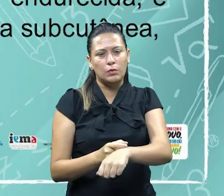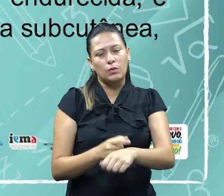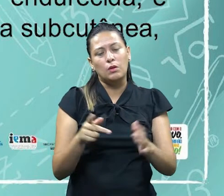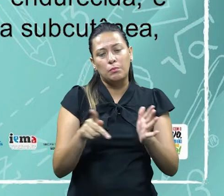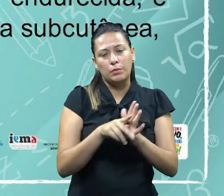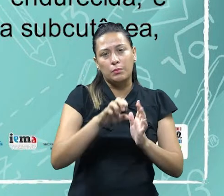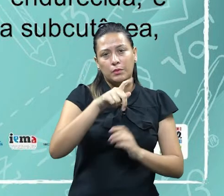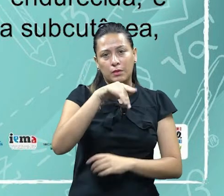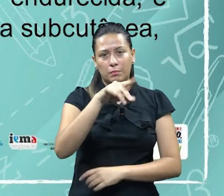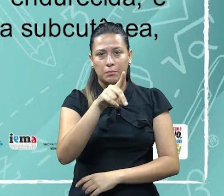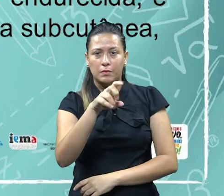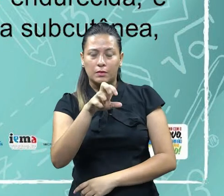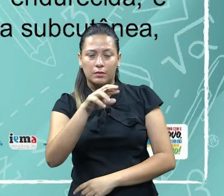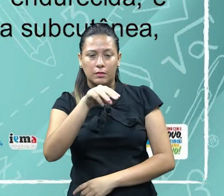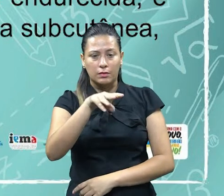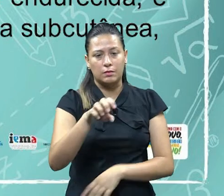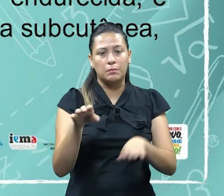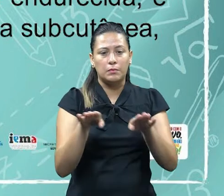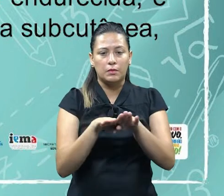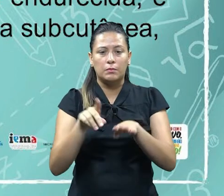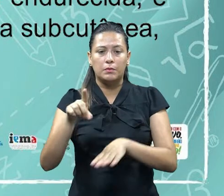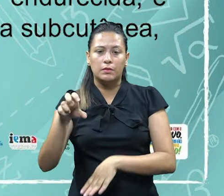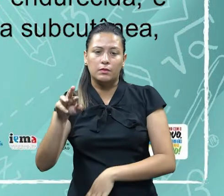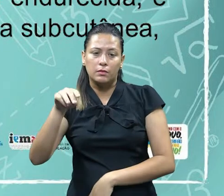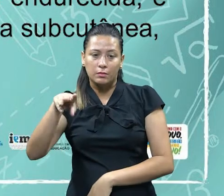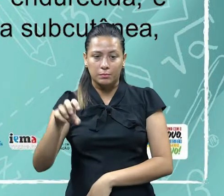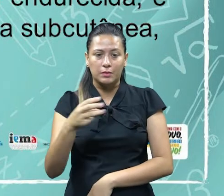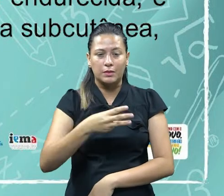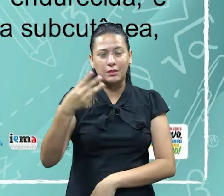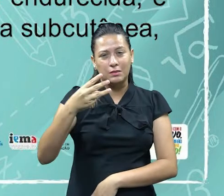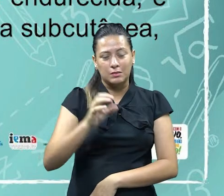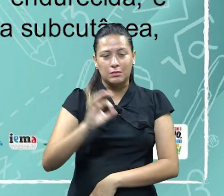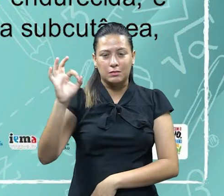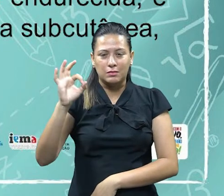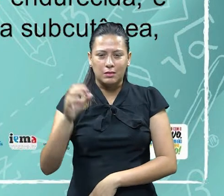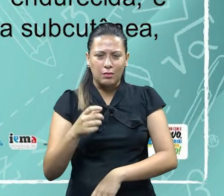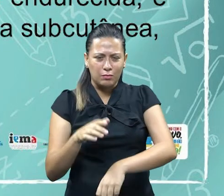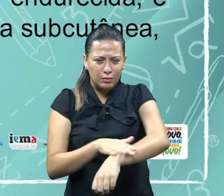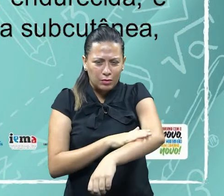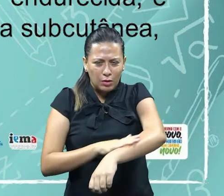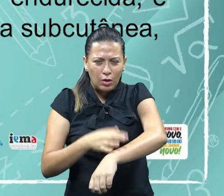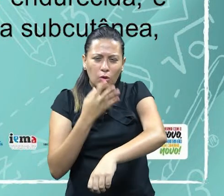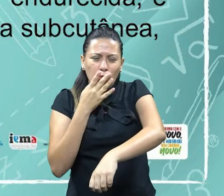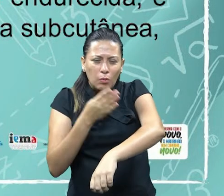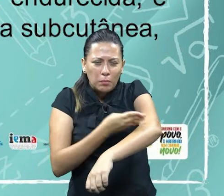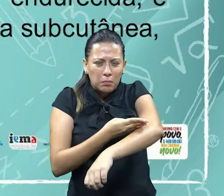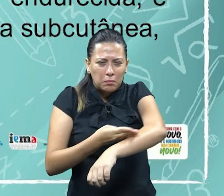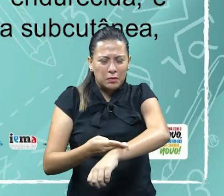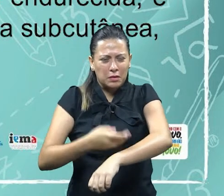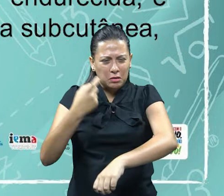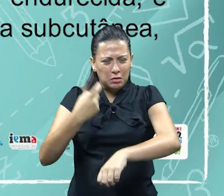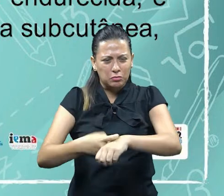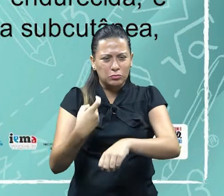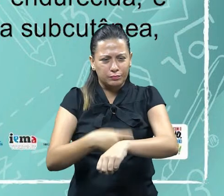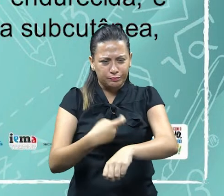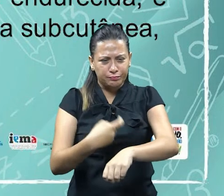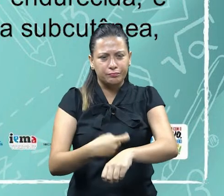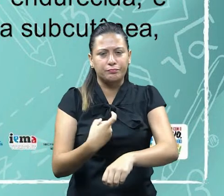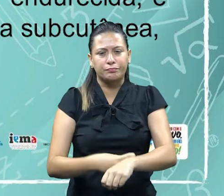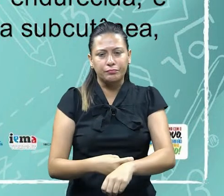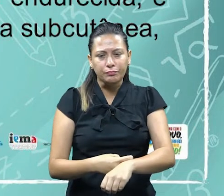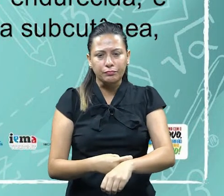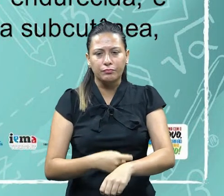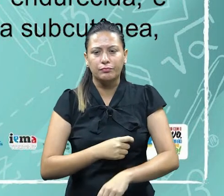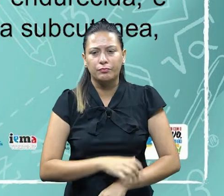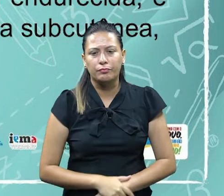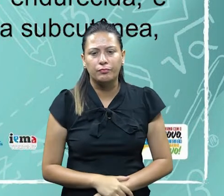e a derme. E queimaduras de terceiro grau, a pele fica esbranquiçada, endurecida e indolor, envolve todas as